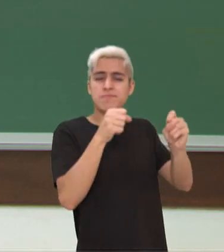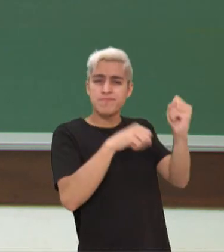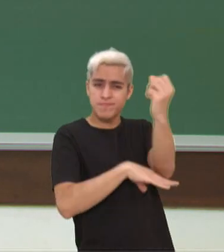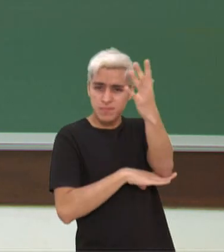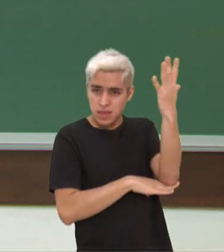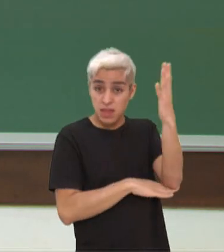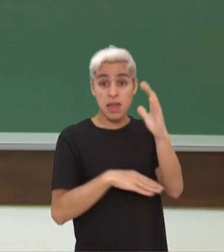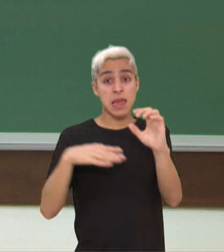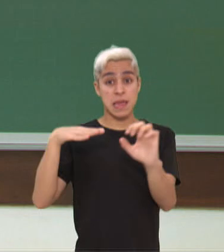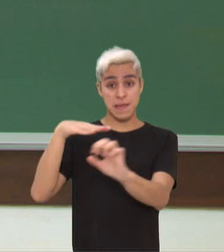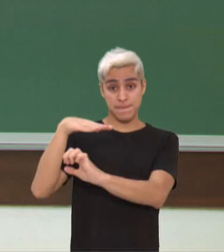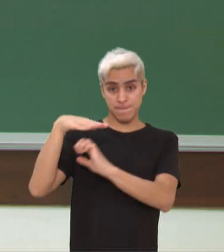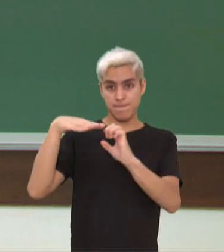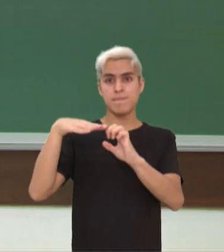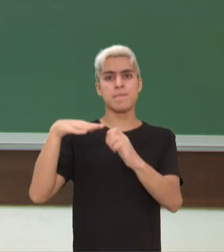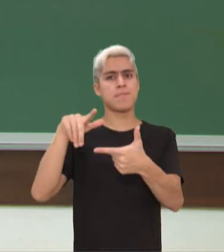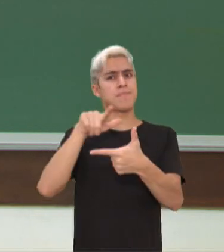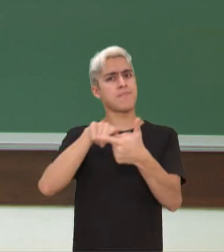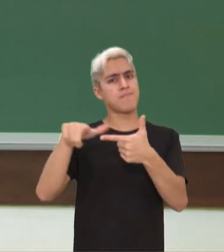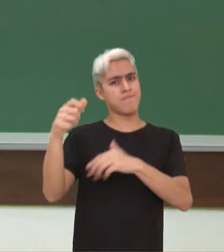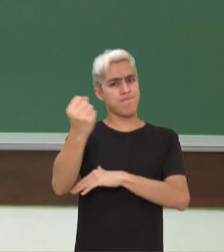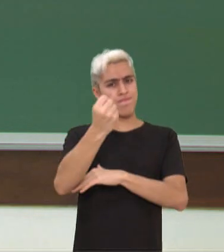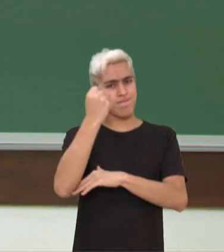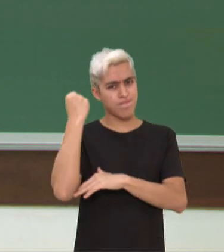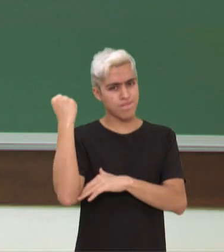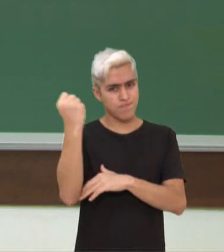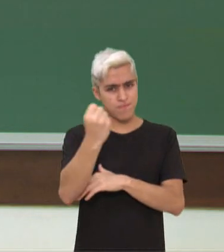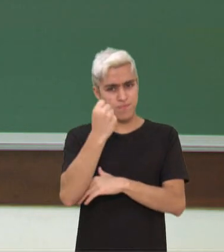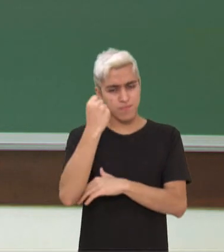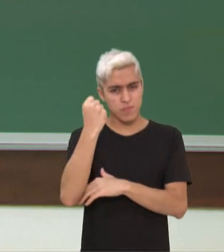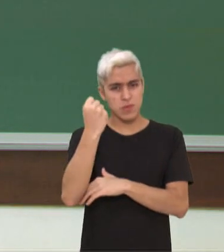de empresas que tiveram sérios problemas